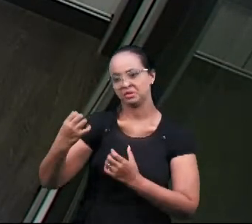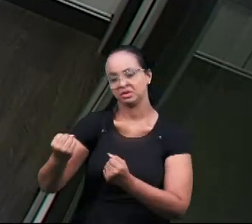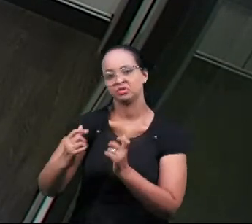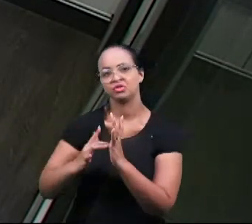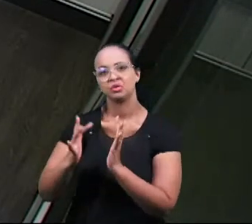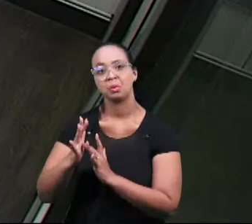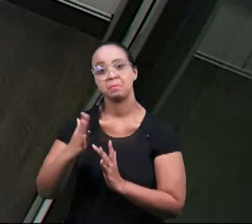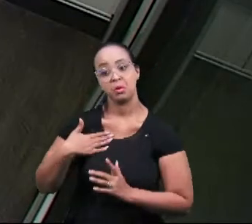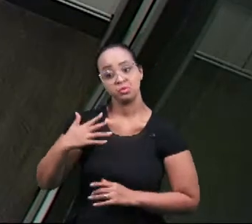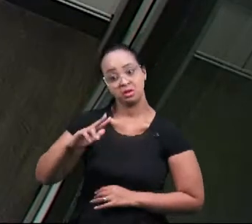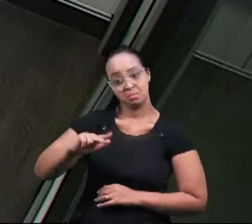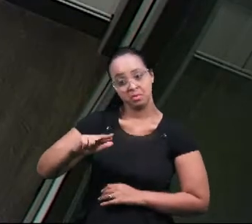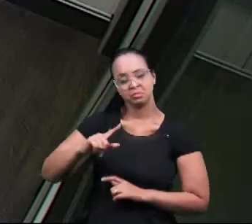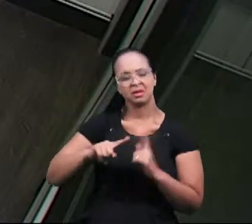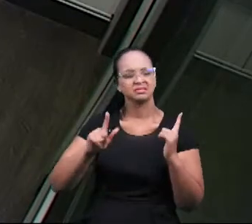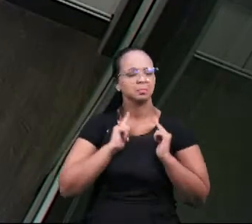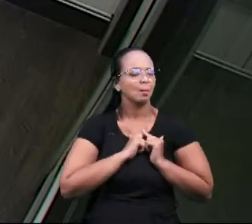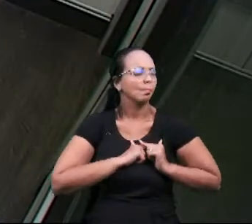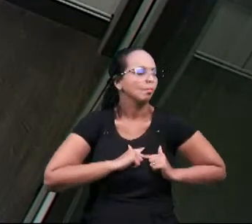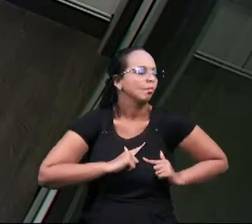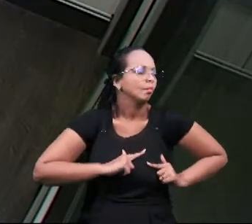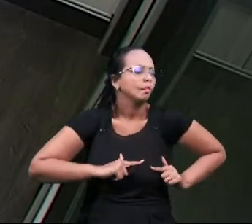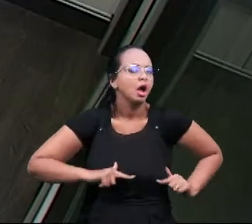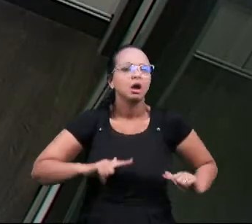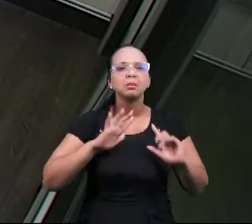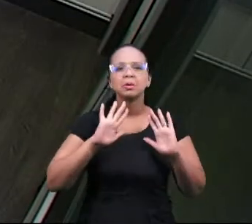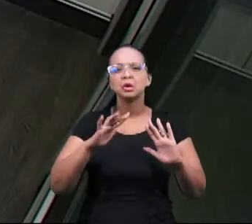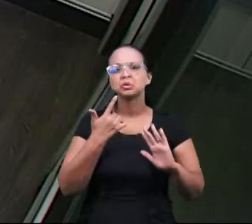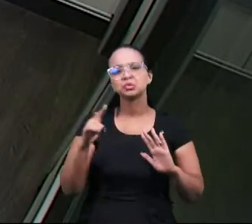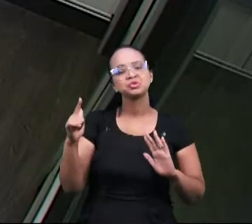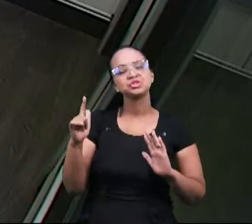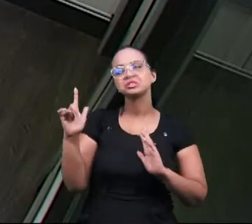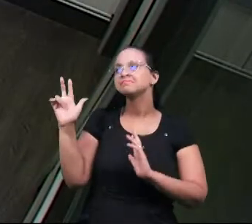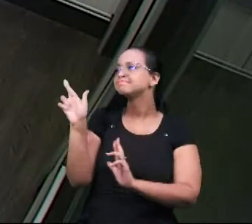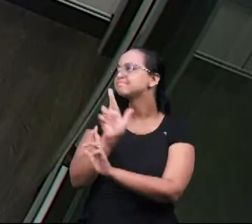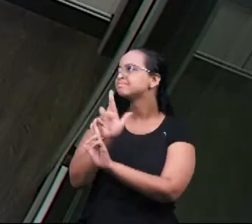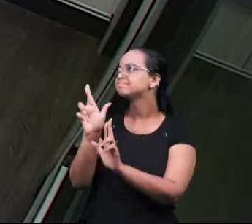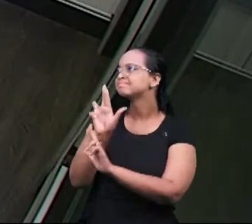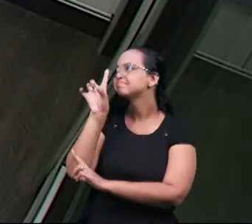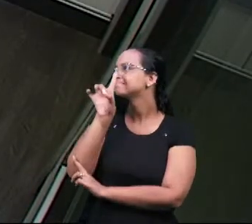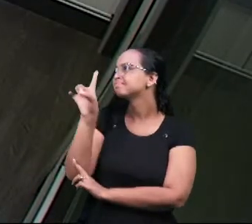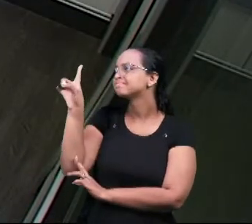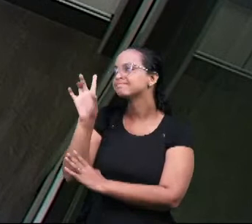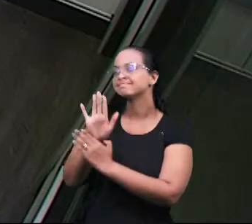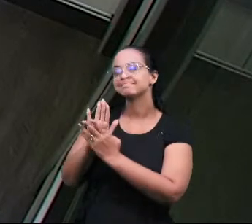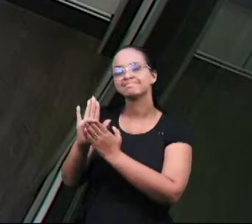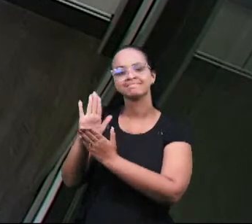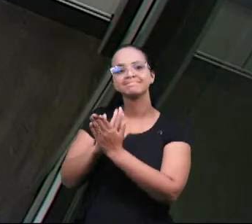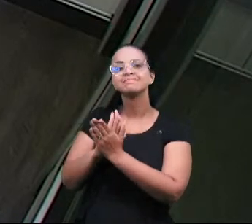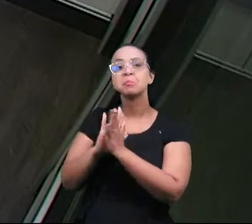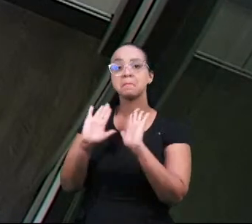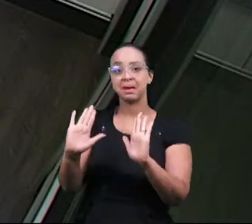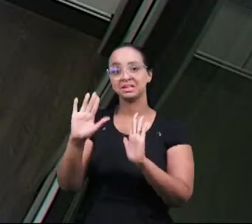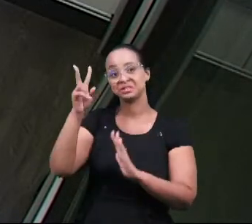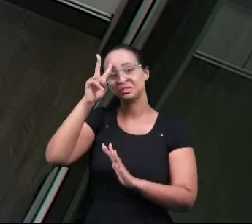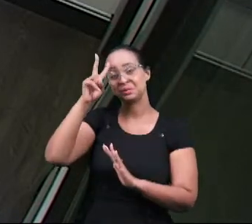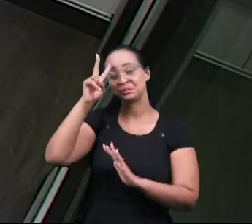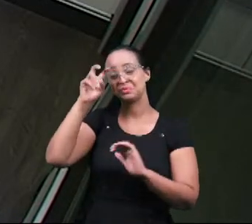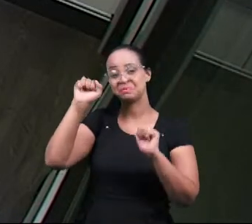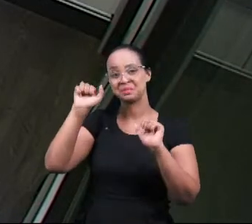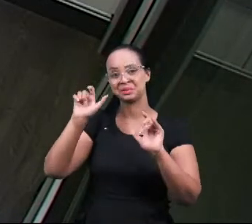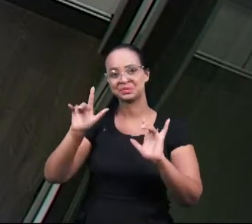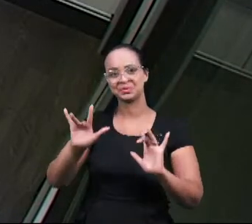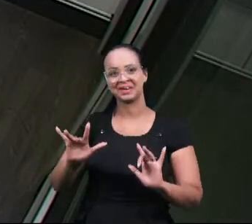irmãos, mas um vazio muito grande no coração, porque eu não tinha nenhum relacionamento com Deus, realmente. Então veio essa segunda-feira abençoada. Essa